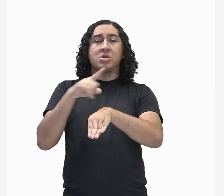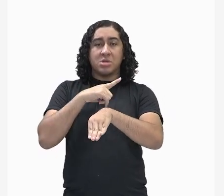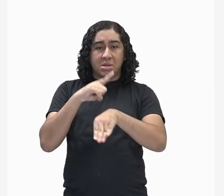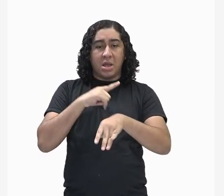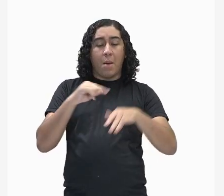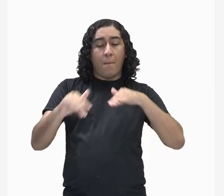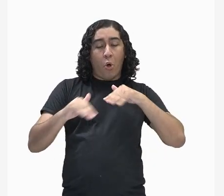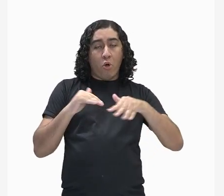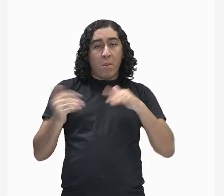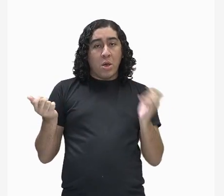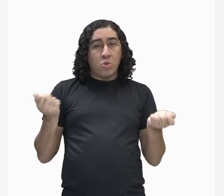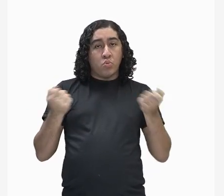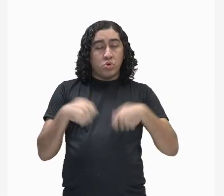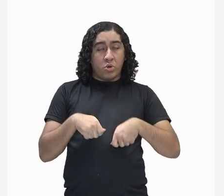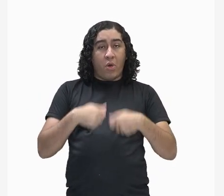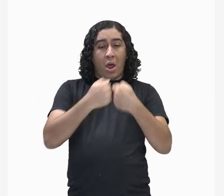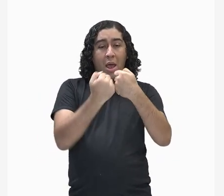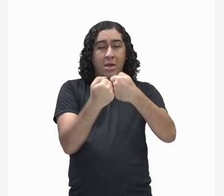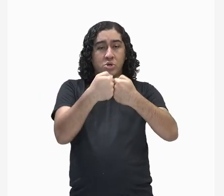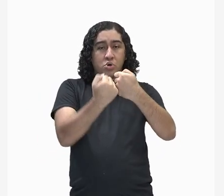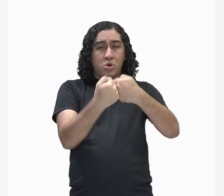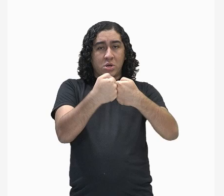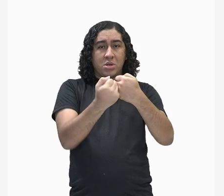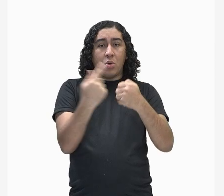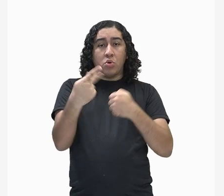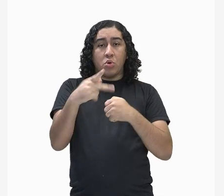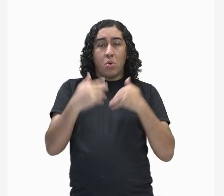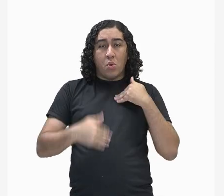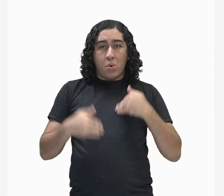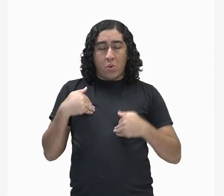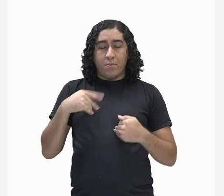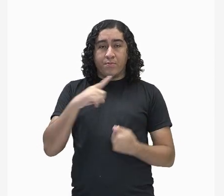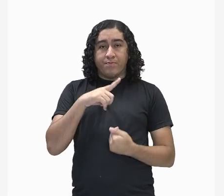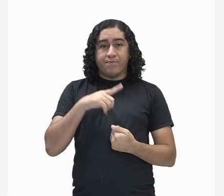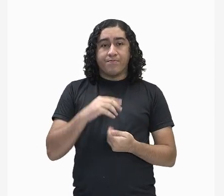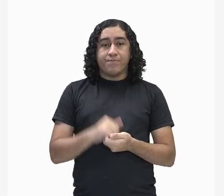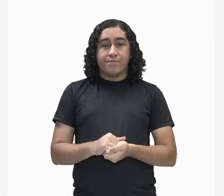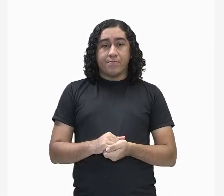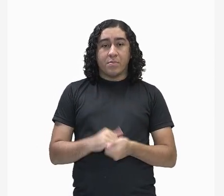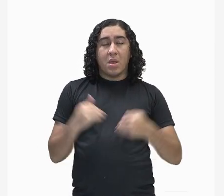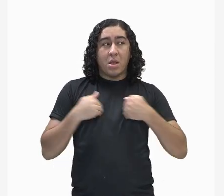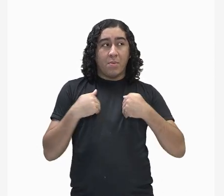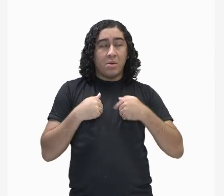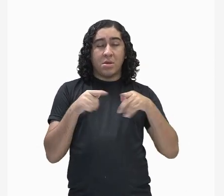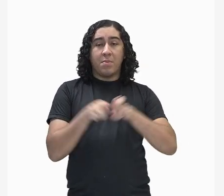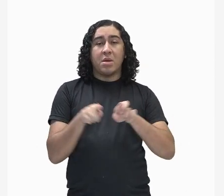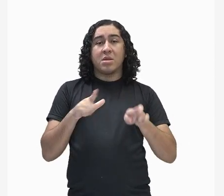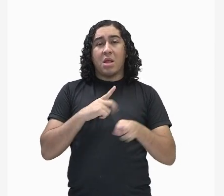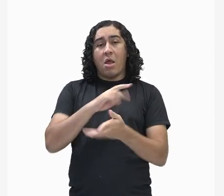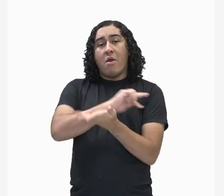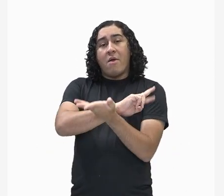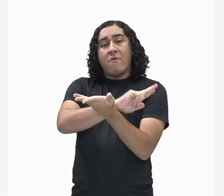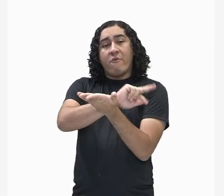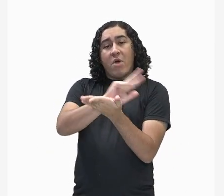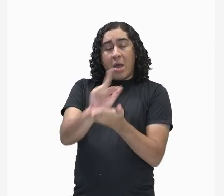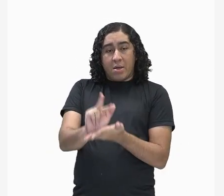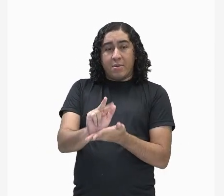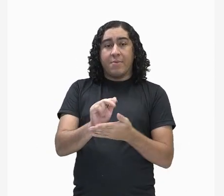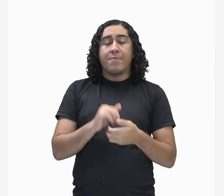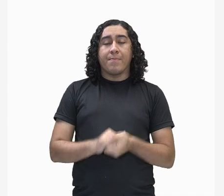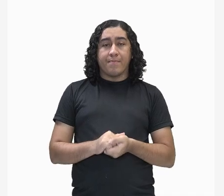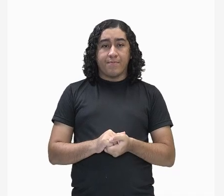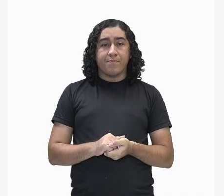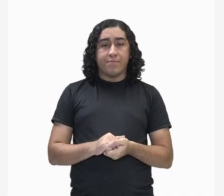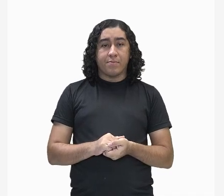animais que apresentam essa articulação no seu corpo. Animais que apresentam uma grande diversidade, possuem